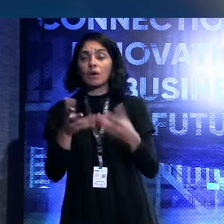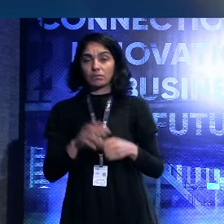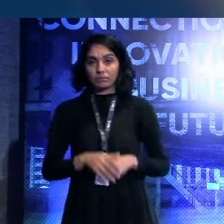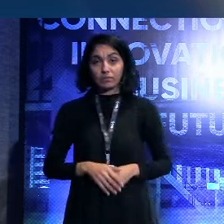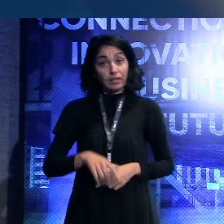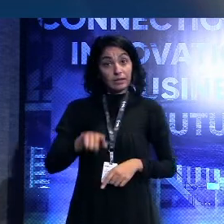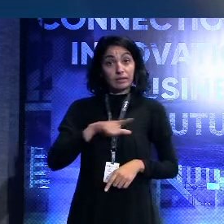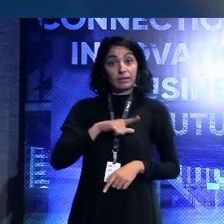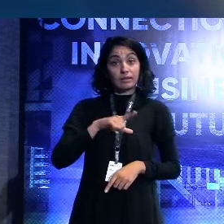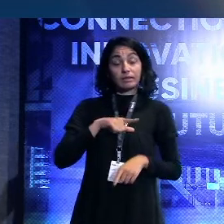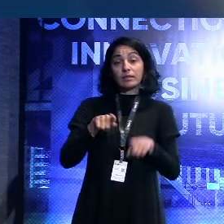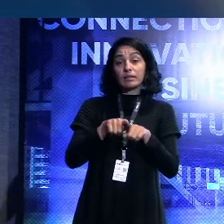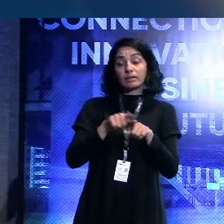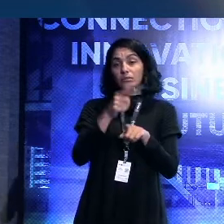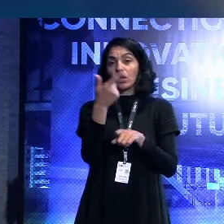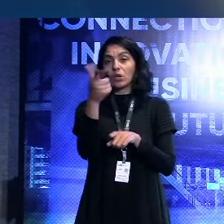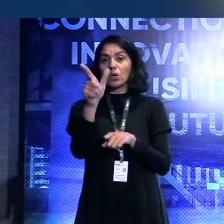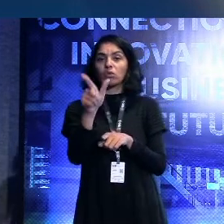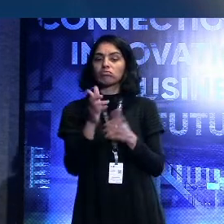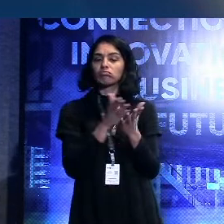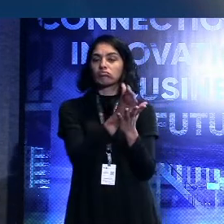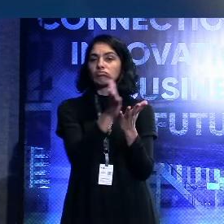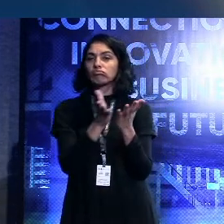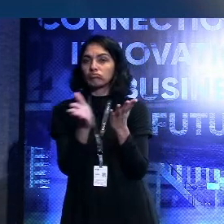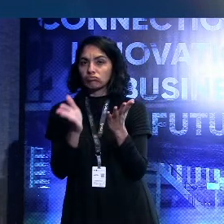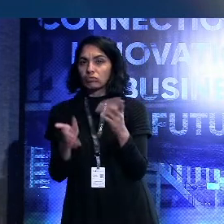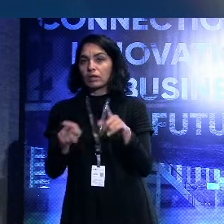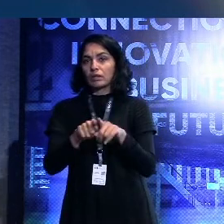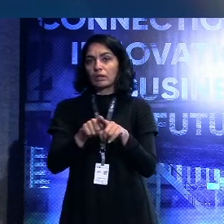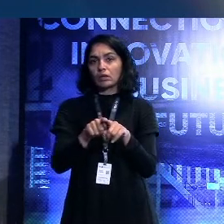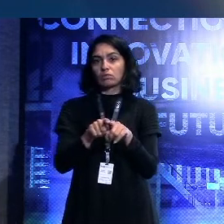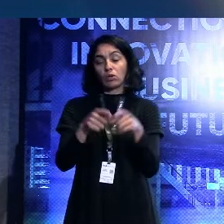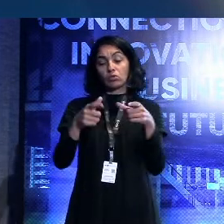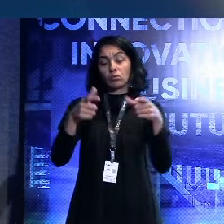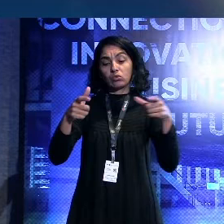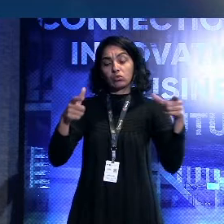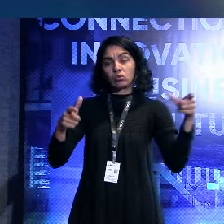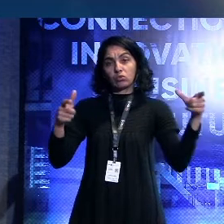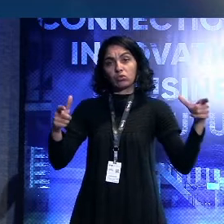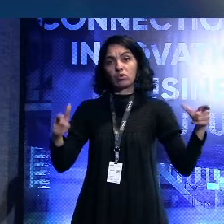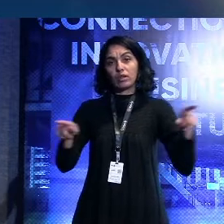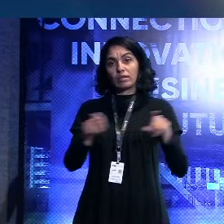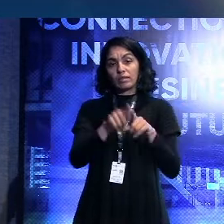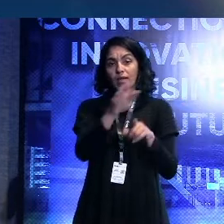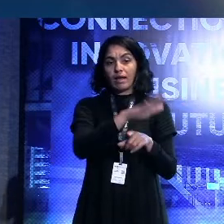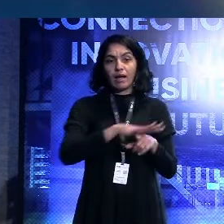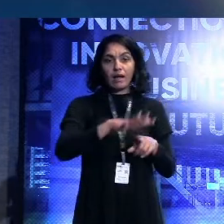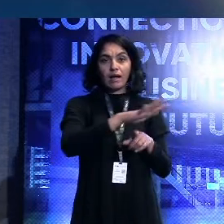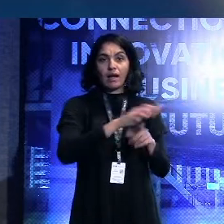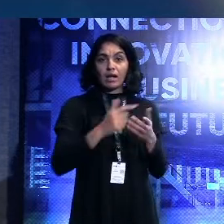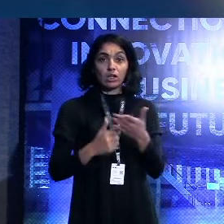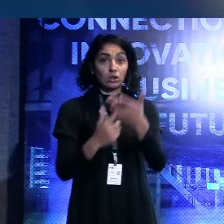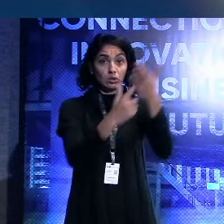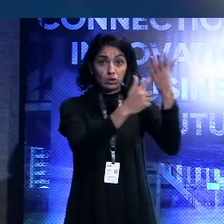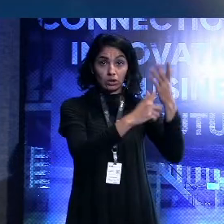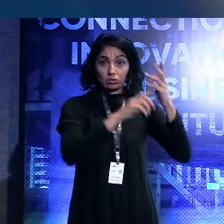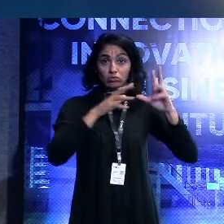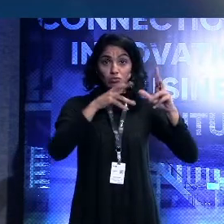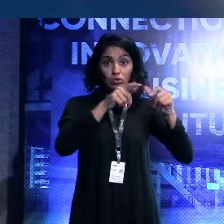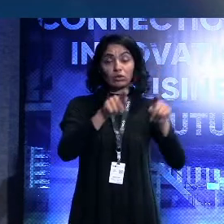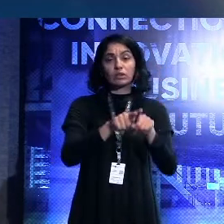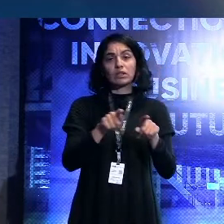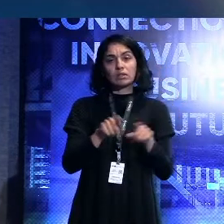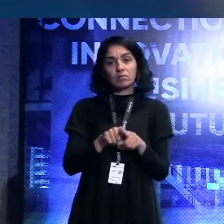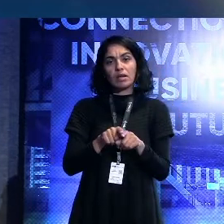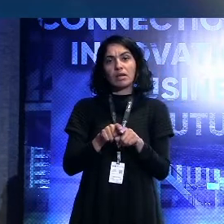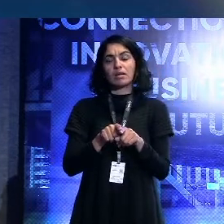algumas outras vertentes. O próprio crescimento orgânico, então, o nosso crescimento da área de tecnologia de maneira orgânica como um todo, mas também via